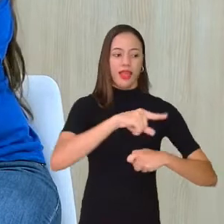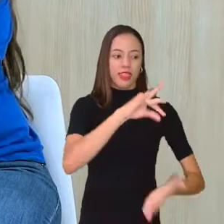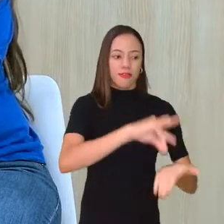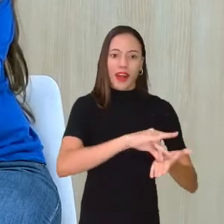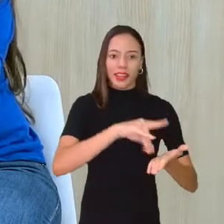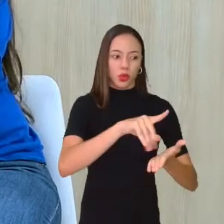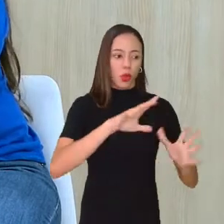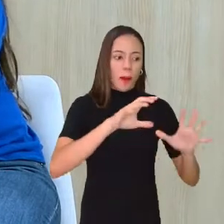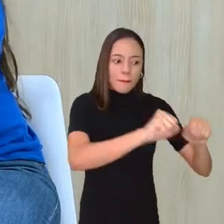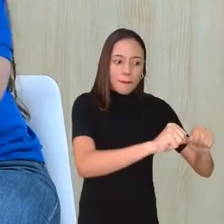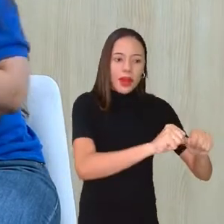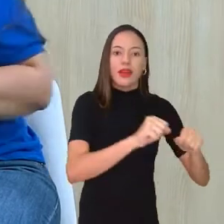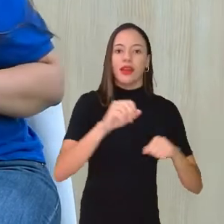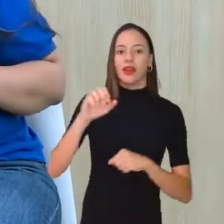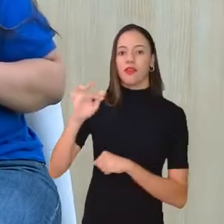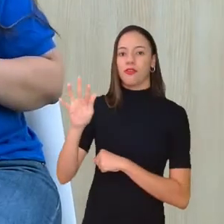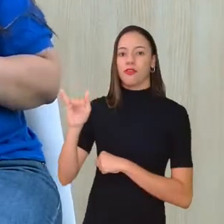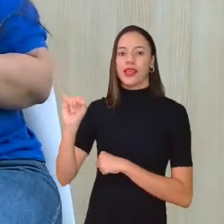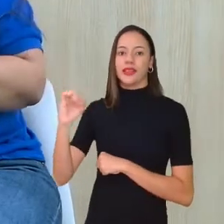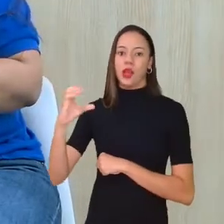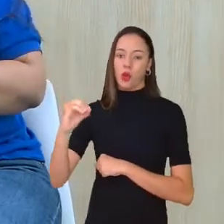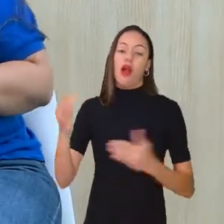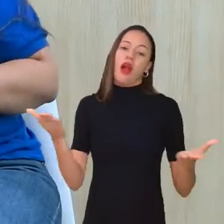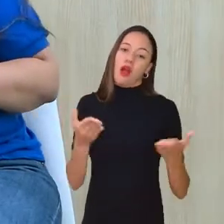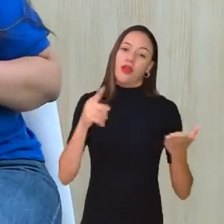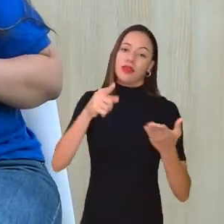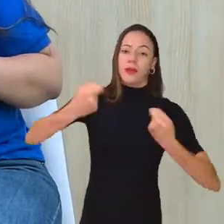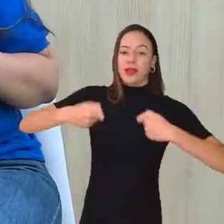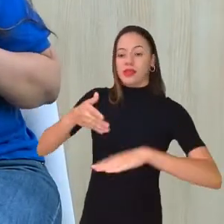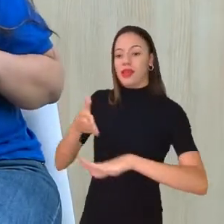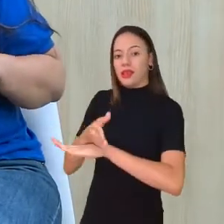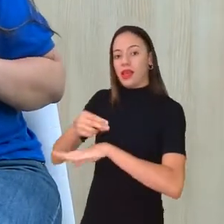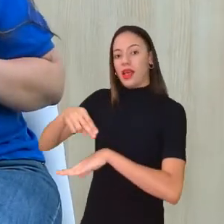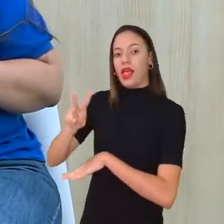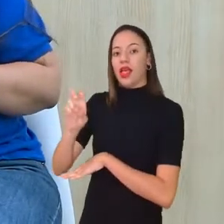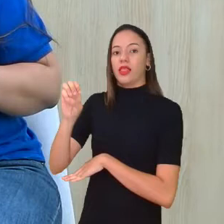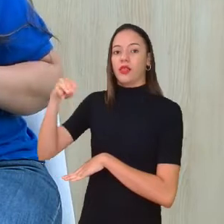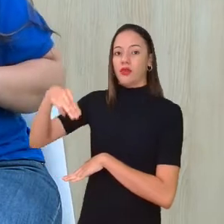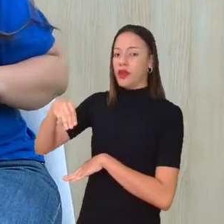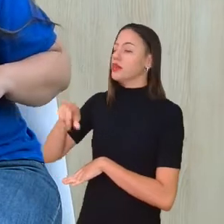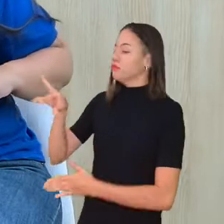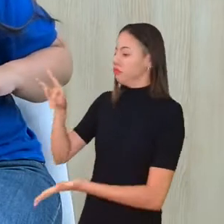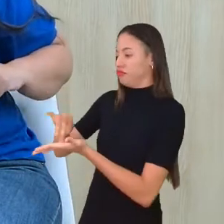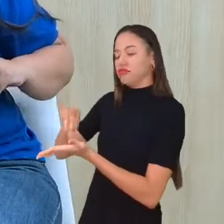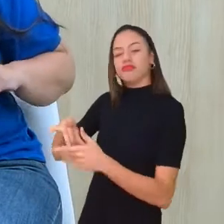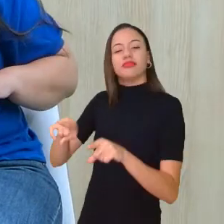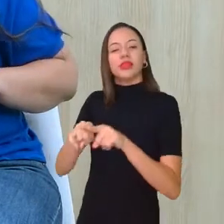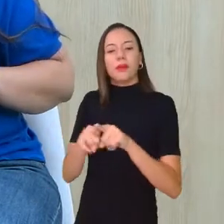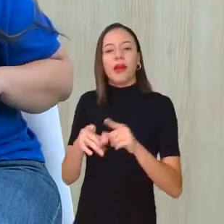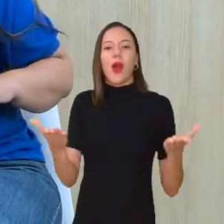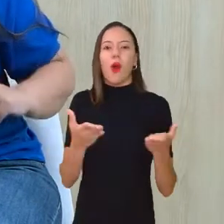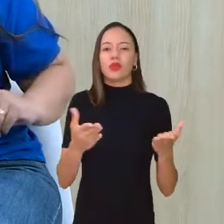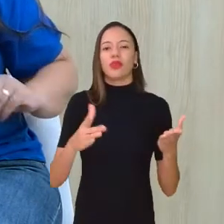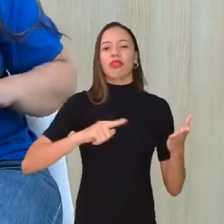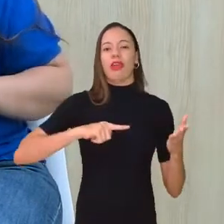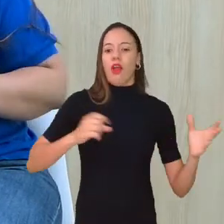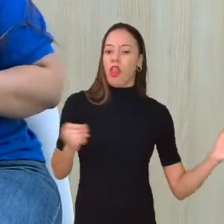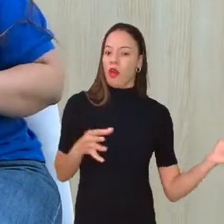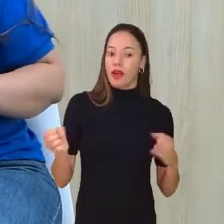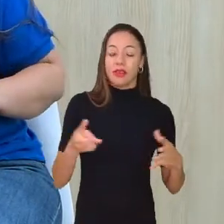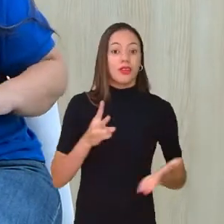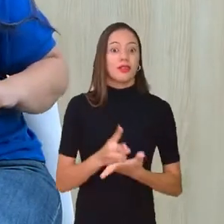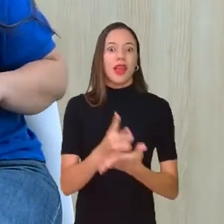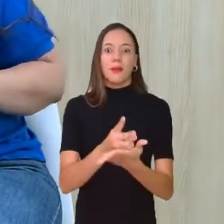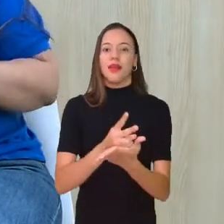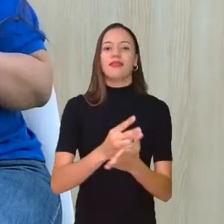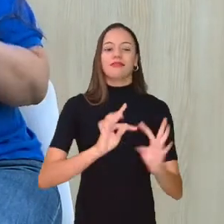para as nuvens, né? Com certeza. E aí entra a questão da inovação o tempo todo nas tecnologias digitais, né, Tiago?